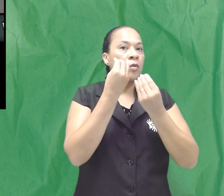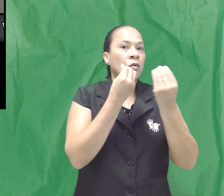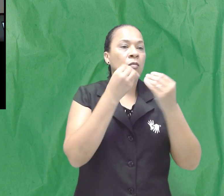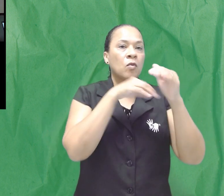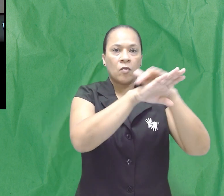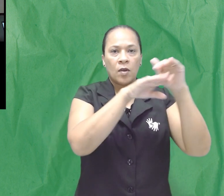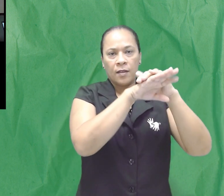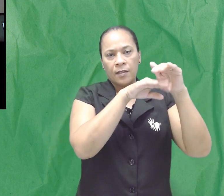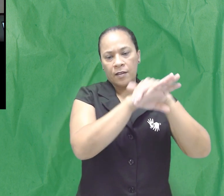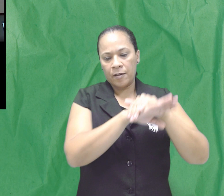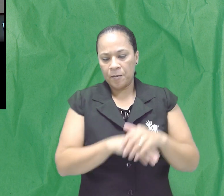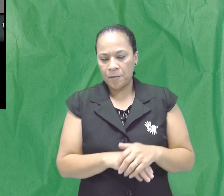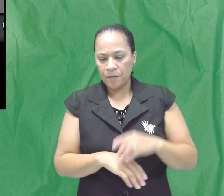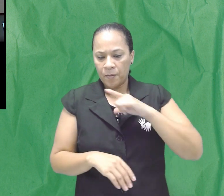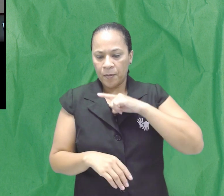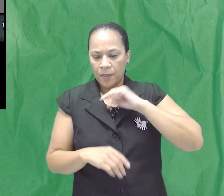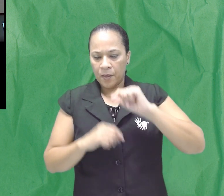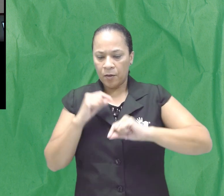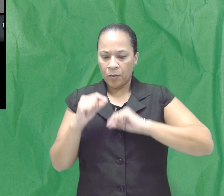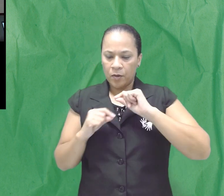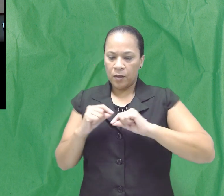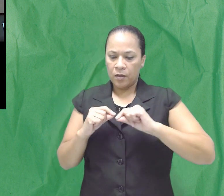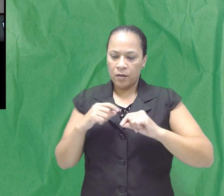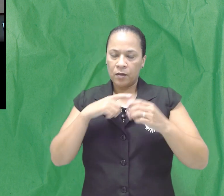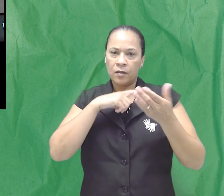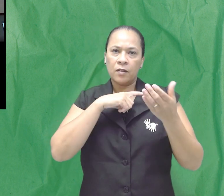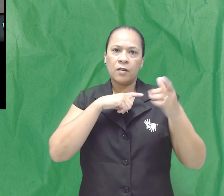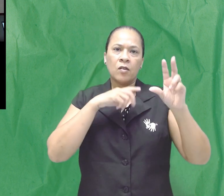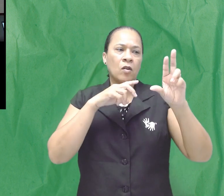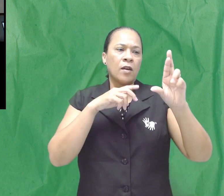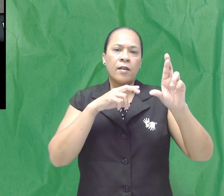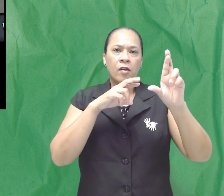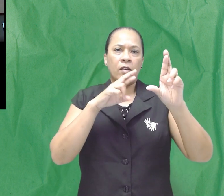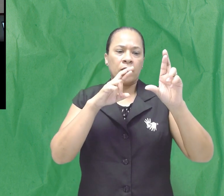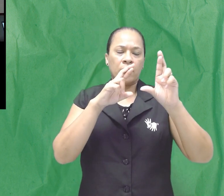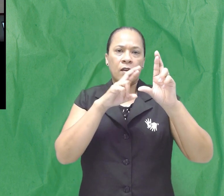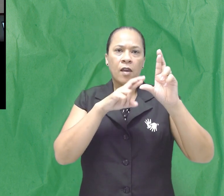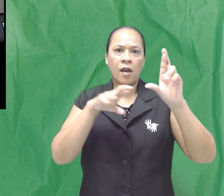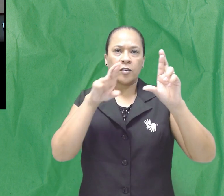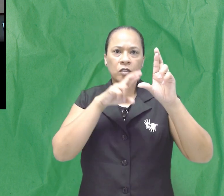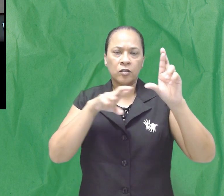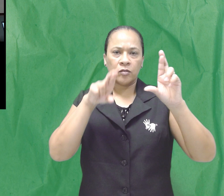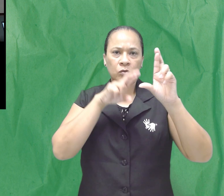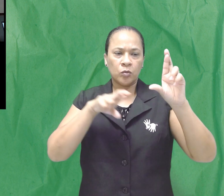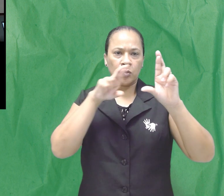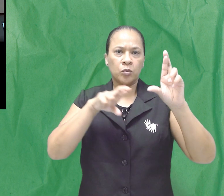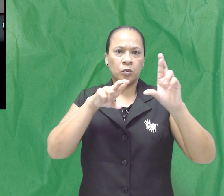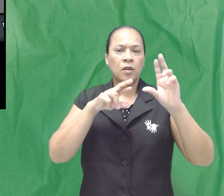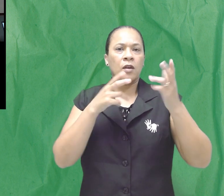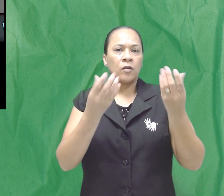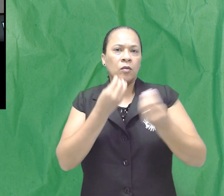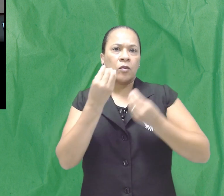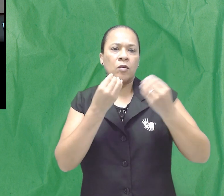correta de reagentes químicos podem ocasionar acidentes graves e, por este motivo, algumas regras devem ser cumpridas à risca.